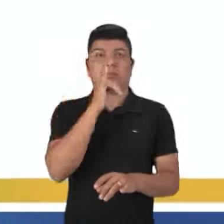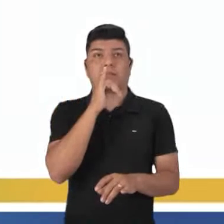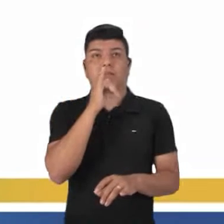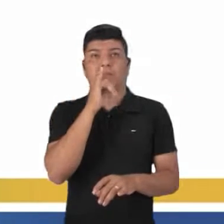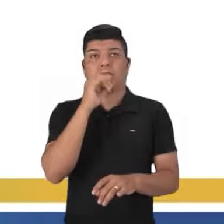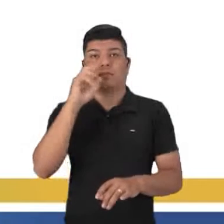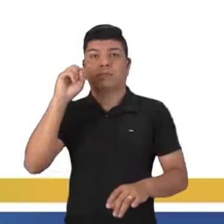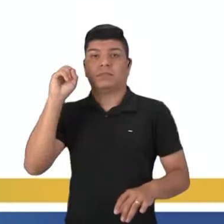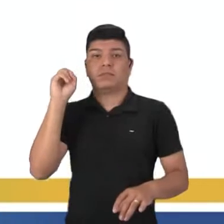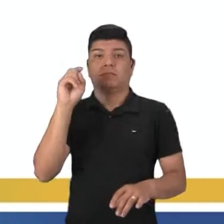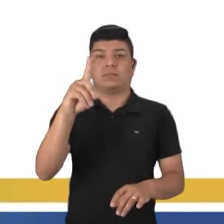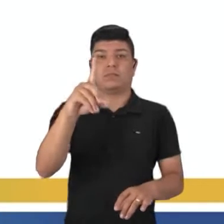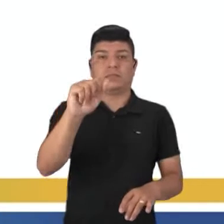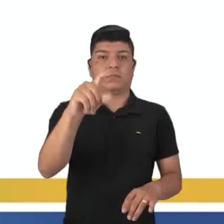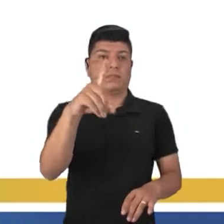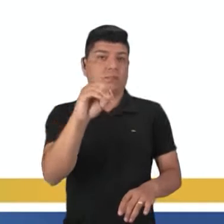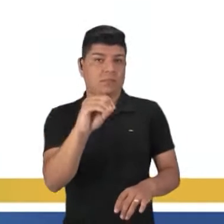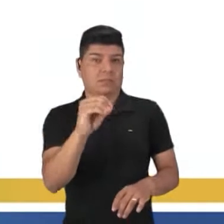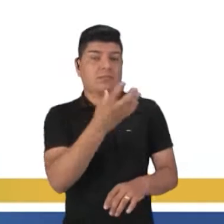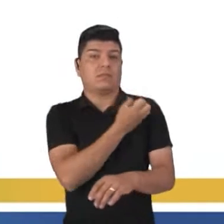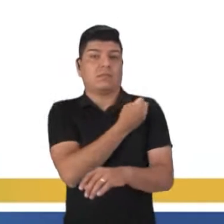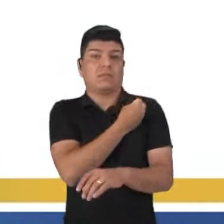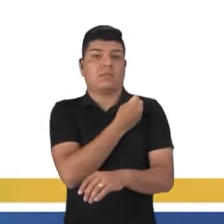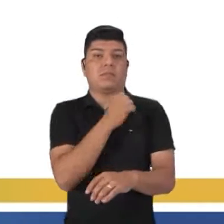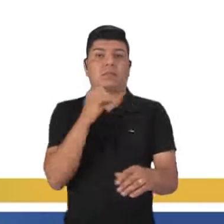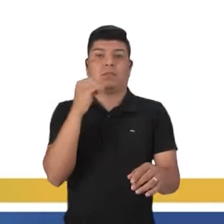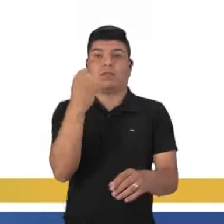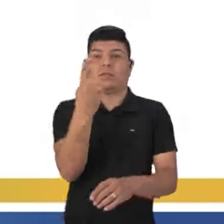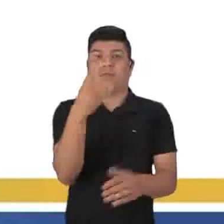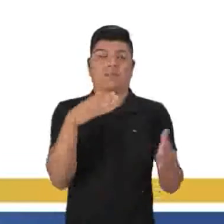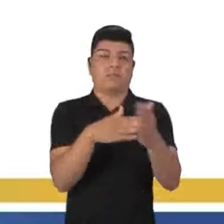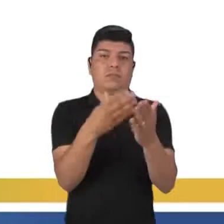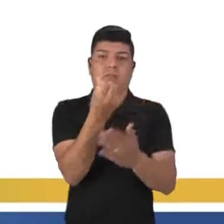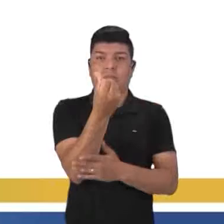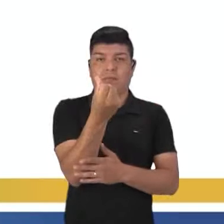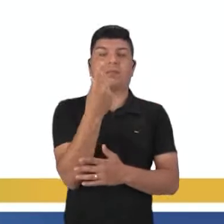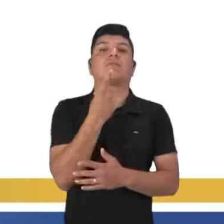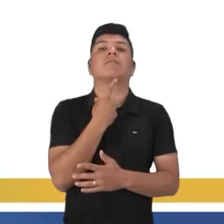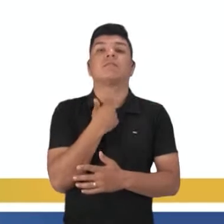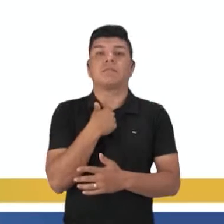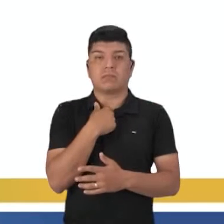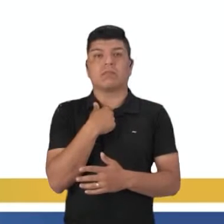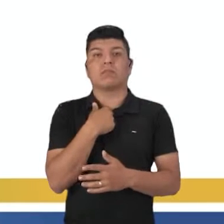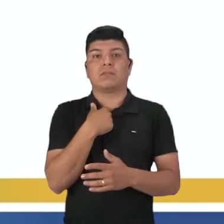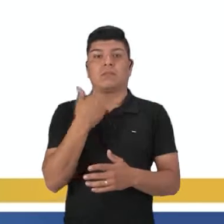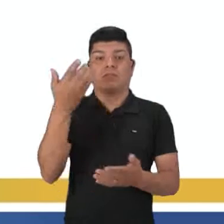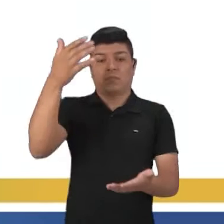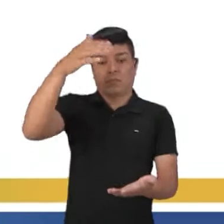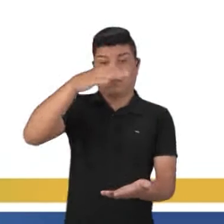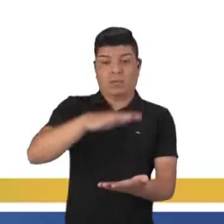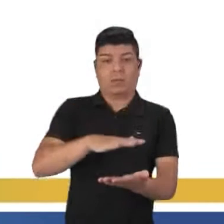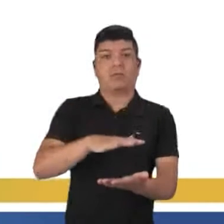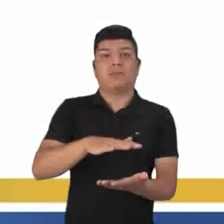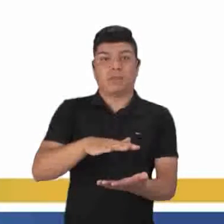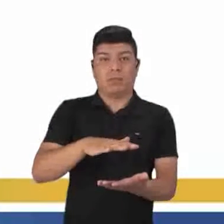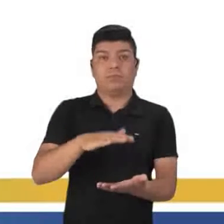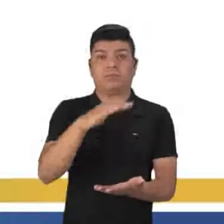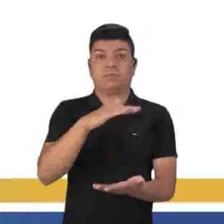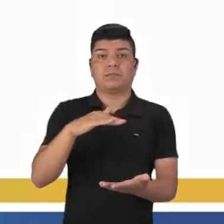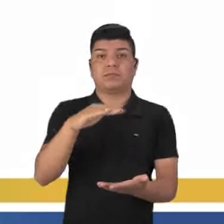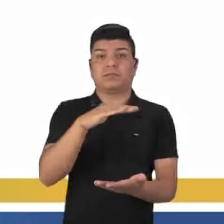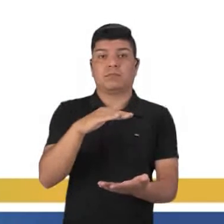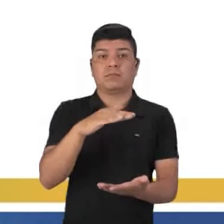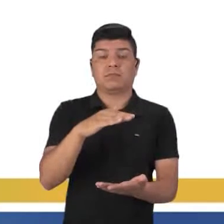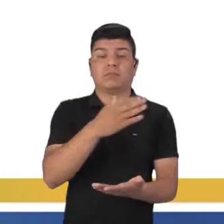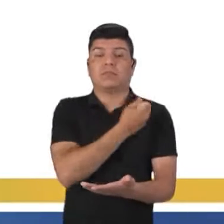no lançamento de um dado com faces numeradas de 1 a 6, desejamos então que a face voltada para essa parte superior seja um